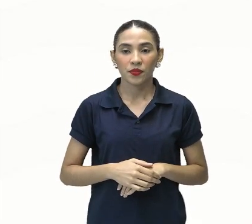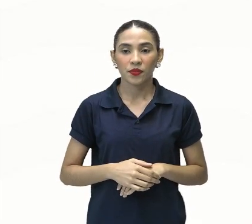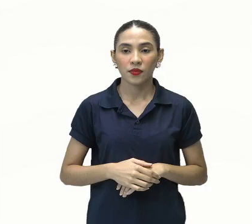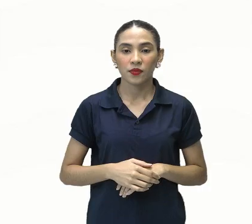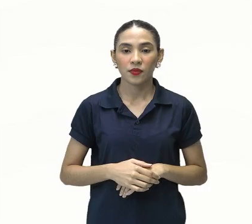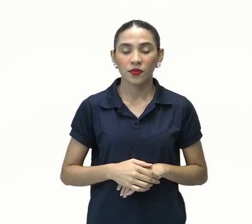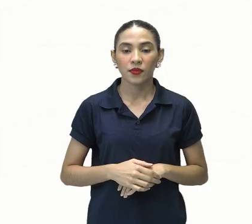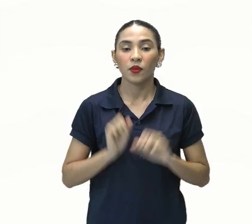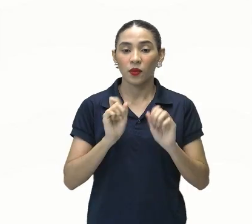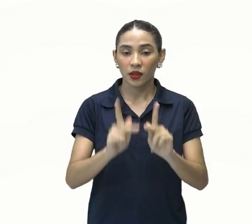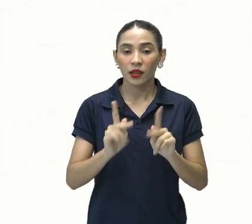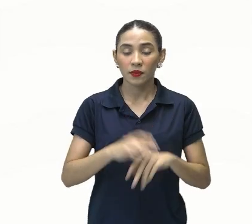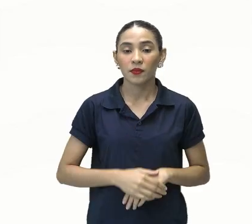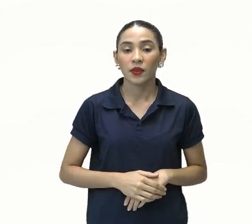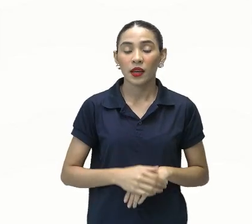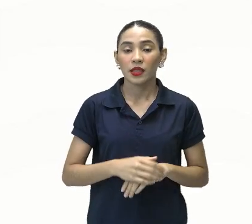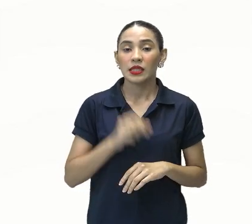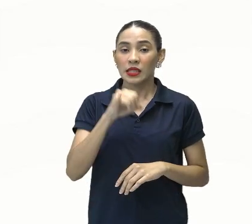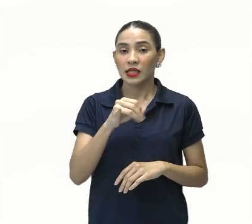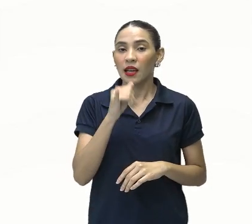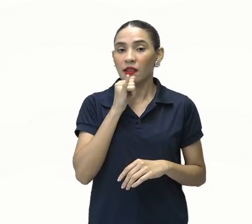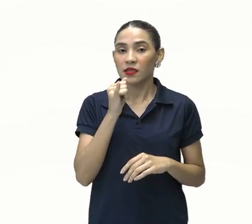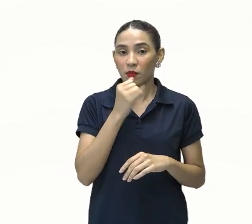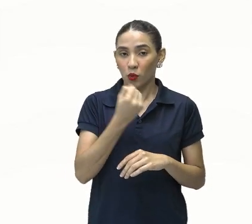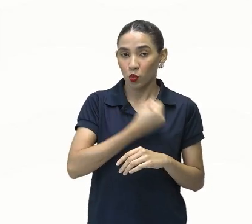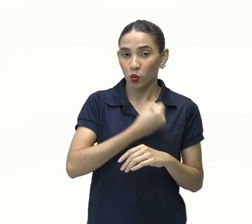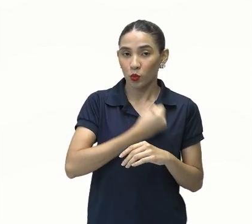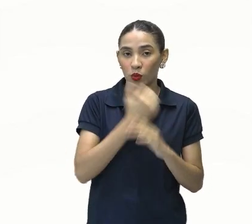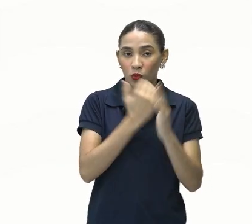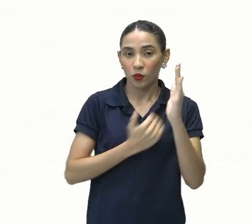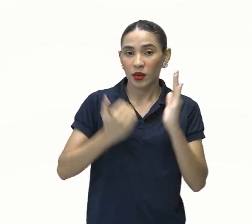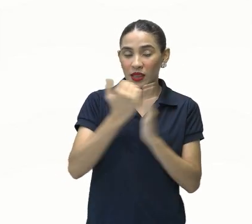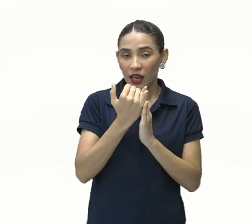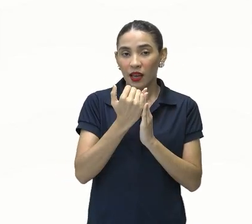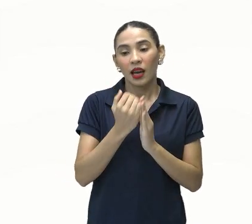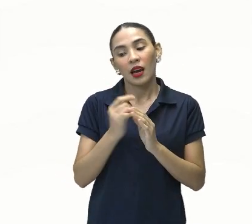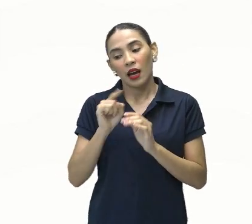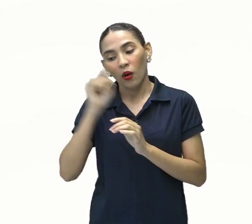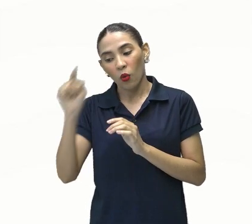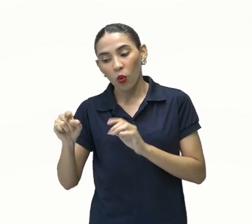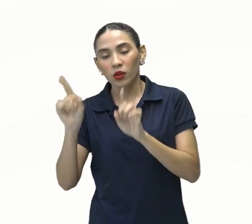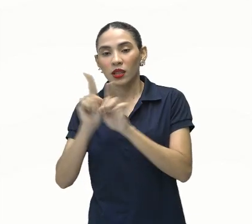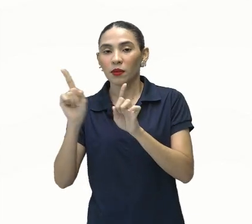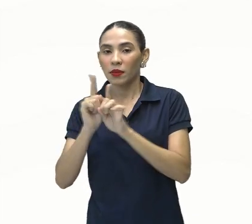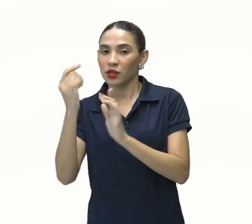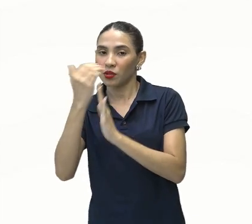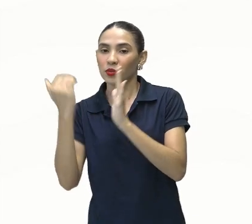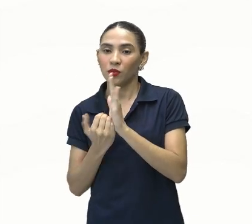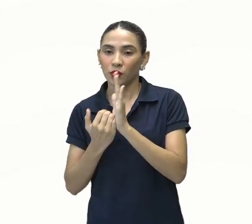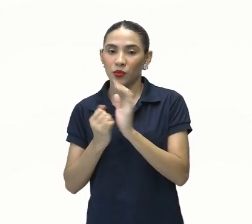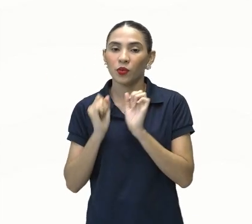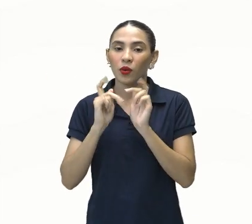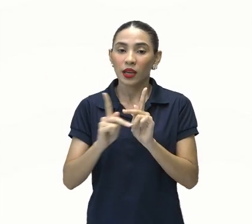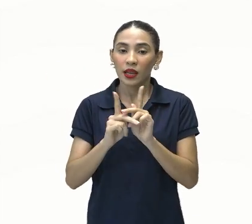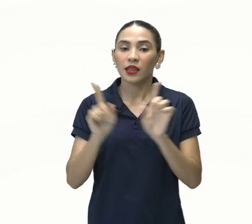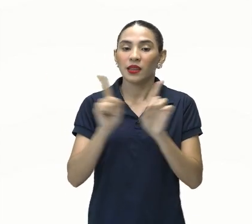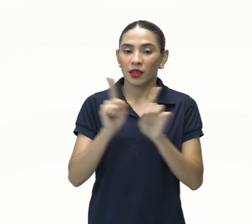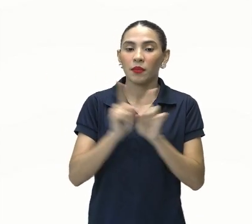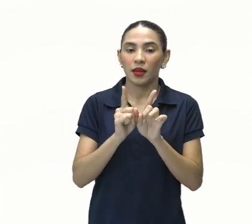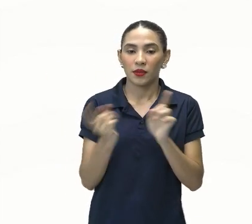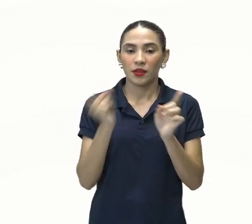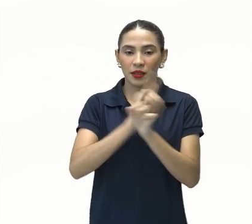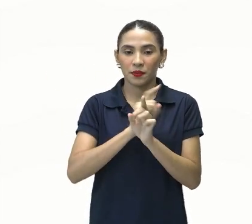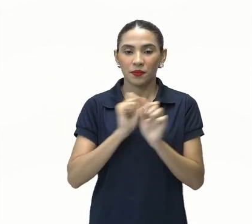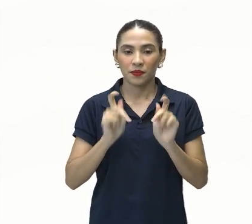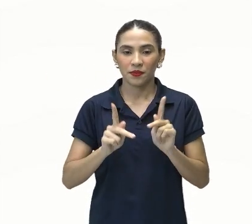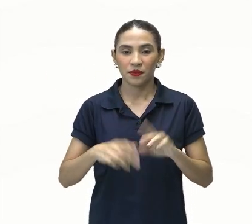proporcionais. Tá bom? Quando eu aumentar a quantidade de uma, a outra irá diminuir. E